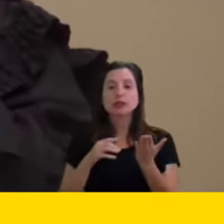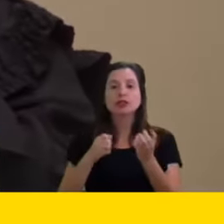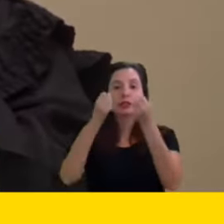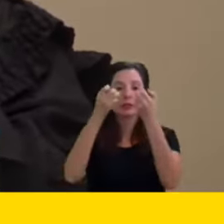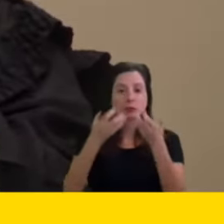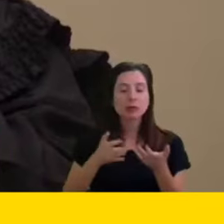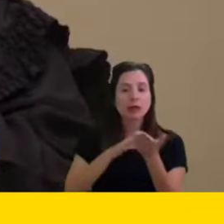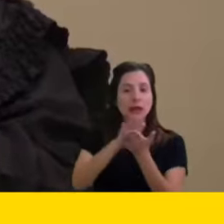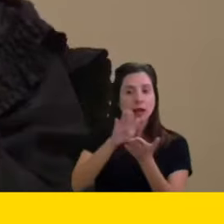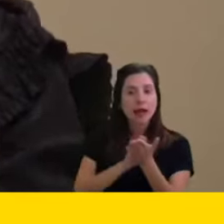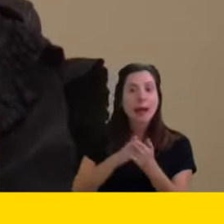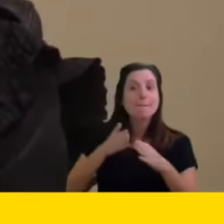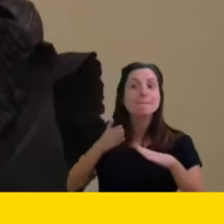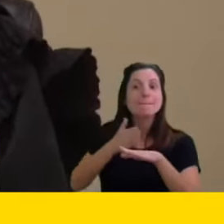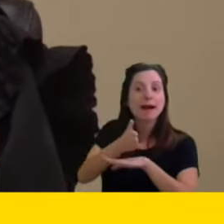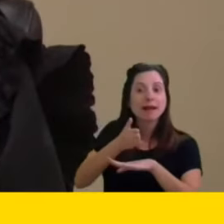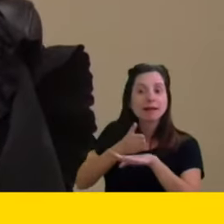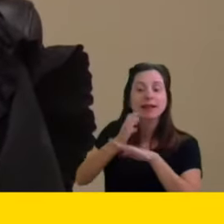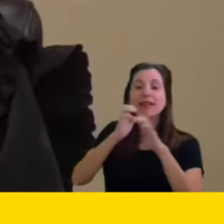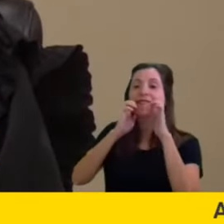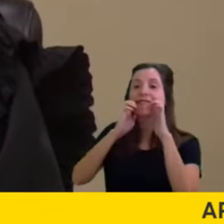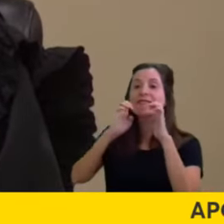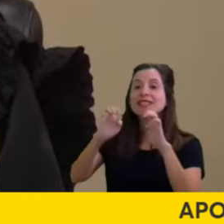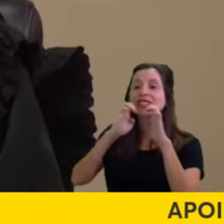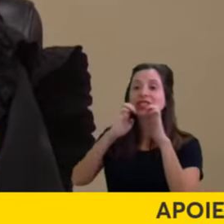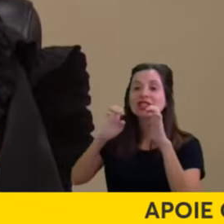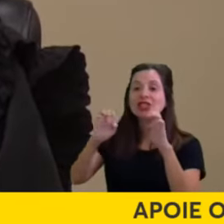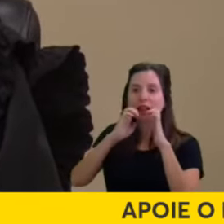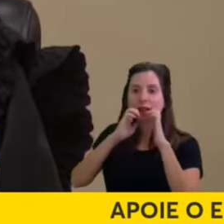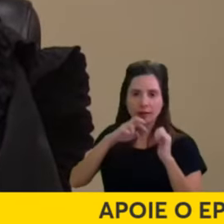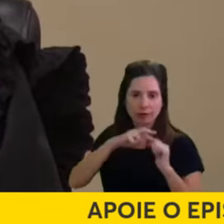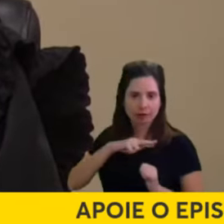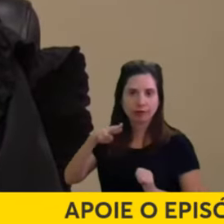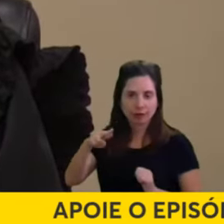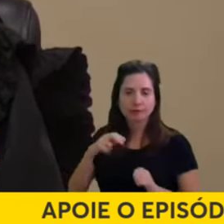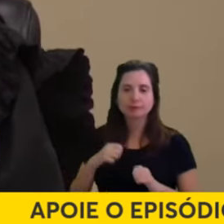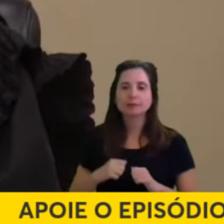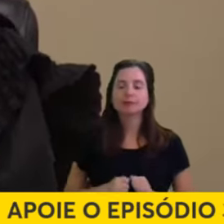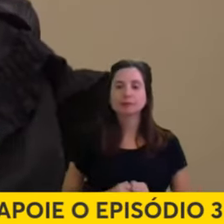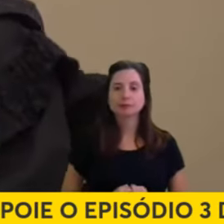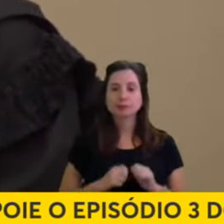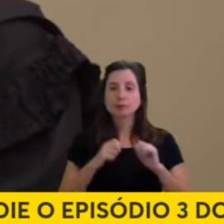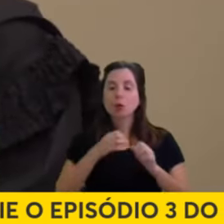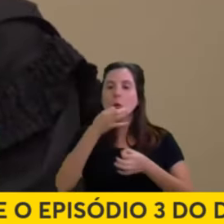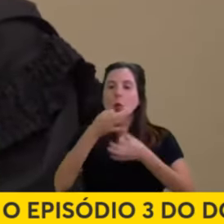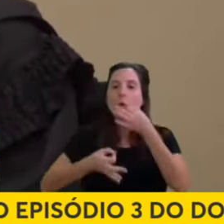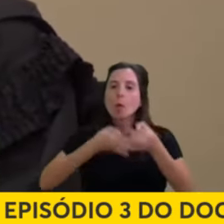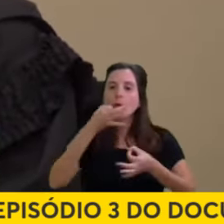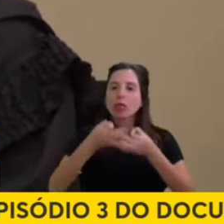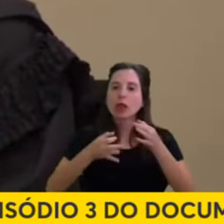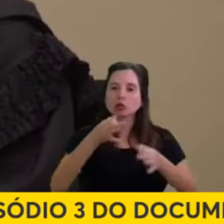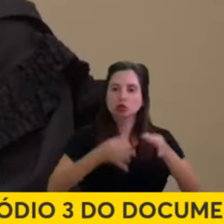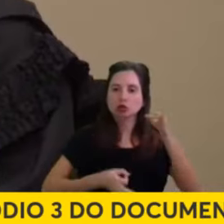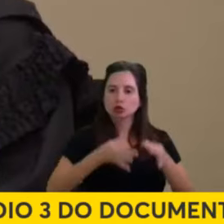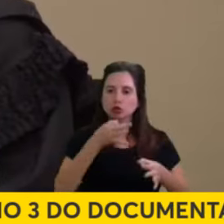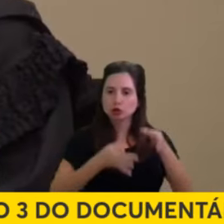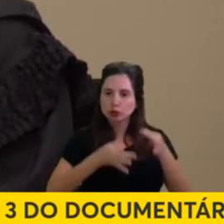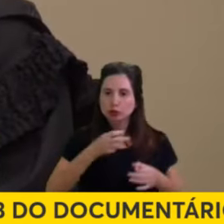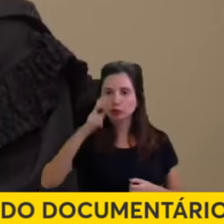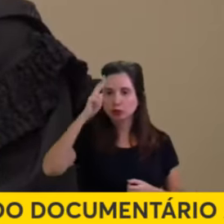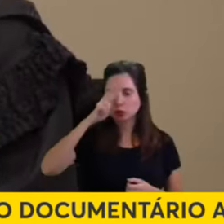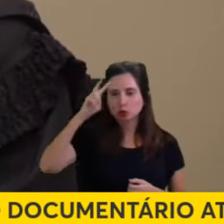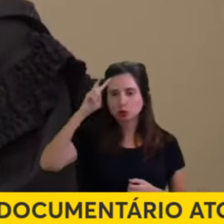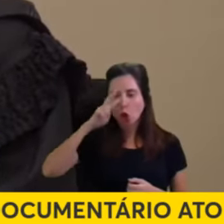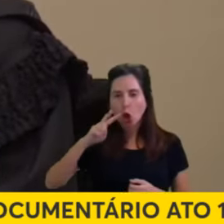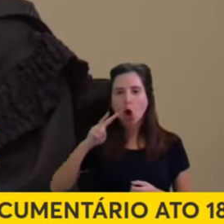dos Evangélicos no processo eleitoral foi integrado pelos seguintes relatórios temáticos comentários jurídicos contribuições históricas do cristianismo ao